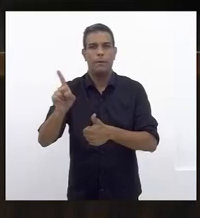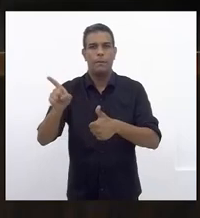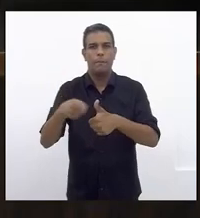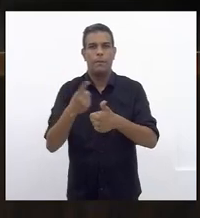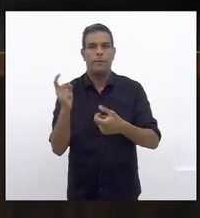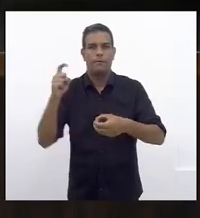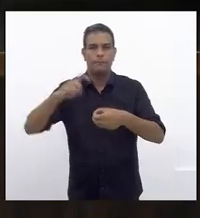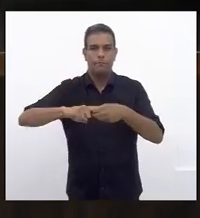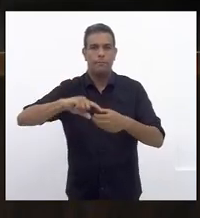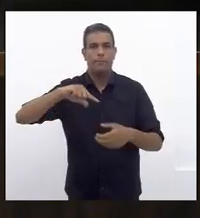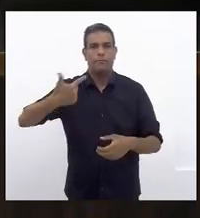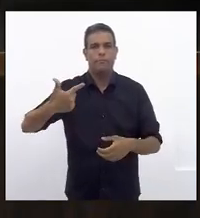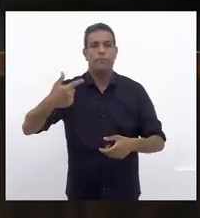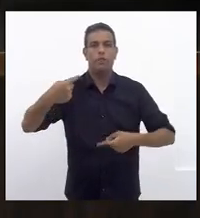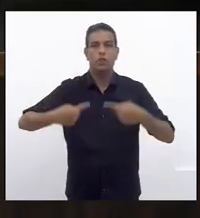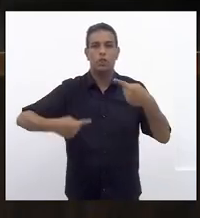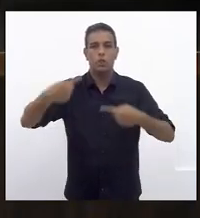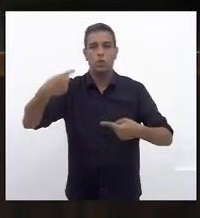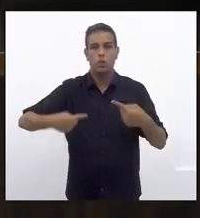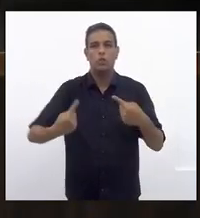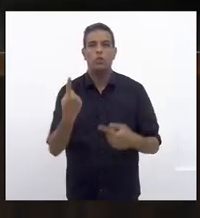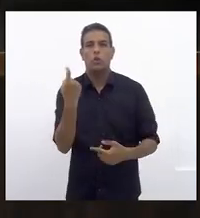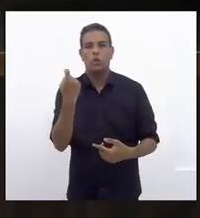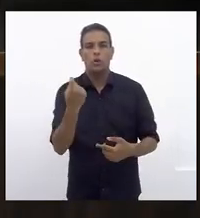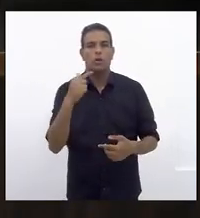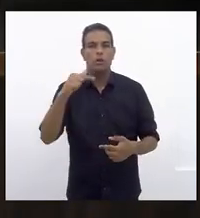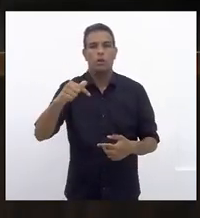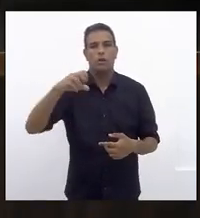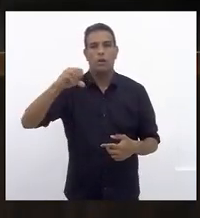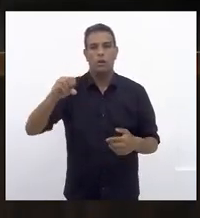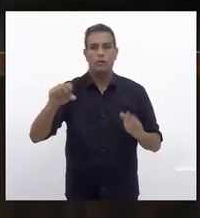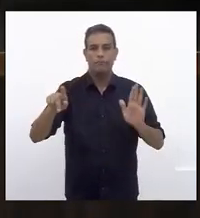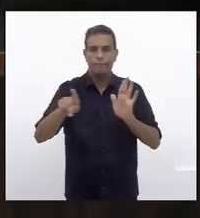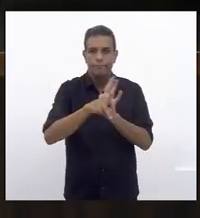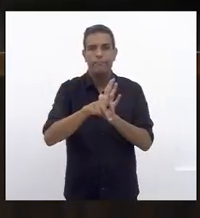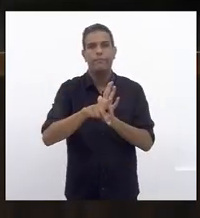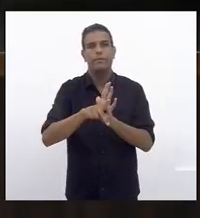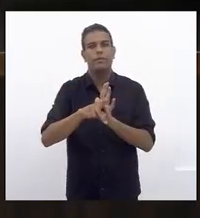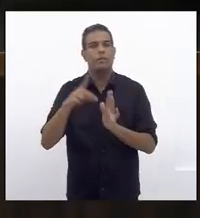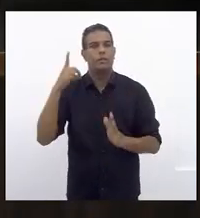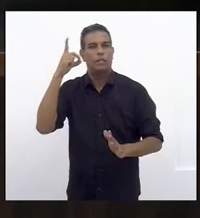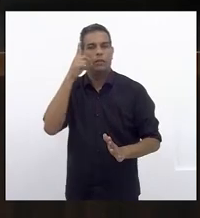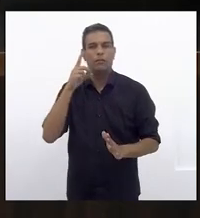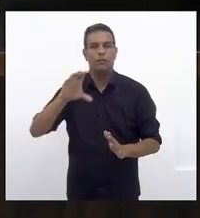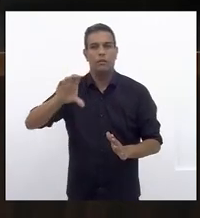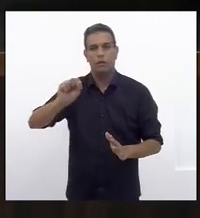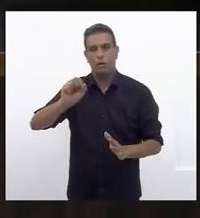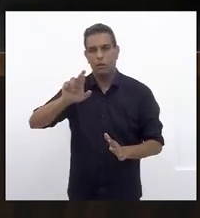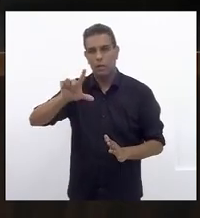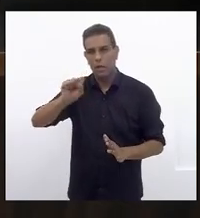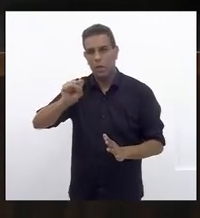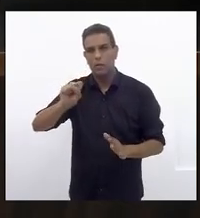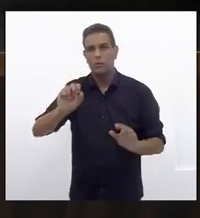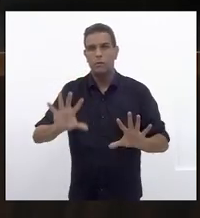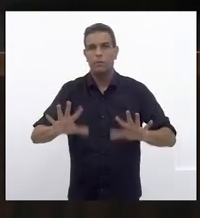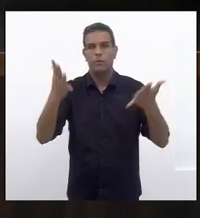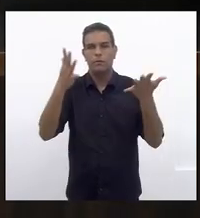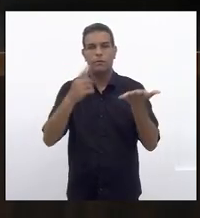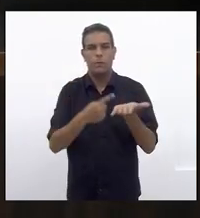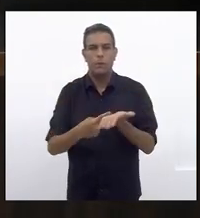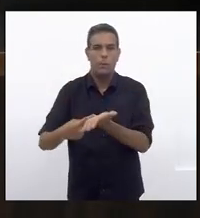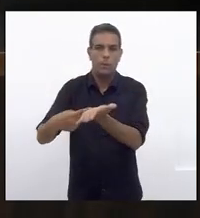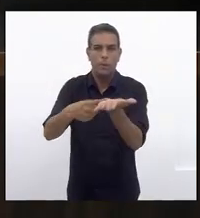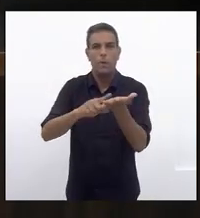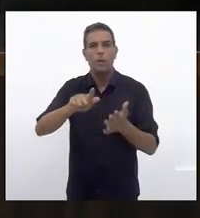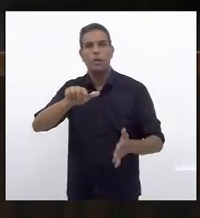retorna em segunda. Discussão única, projeto de resolução 719 de 21, de autoria do deputado Carlos Mink. Dispõe sobre a realização de inventário de emissões de gases